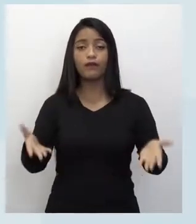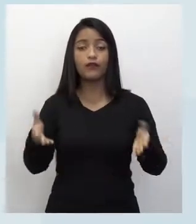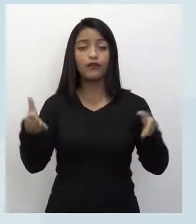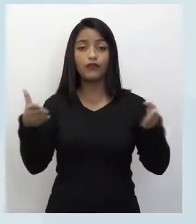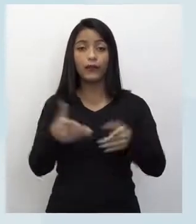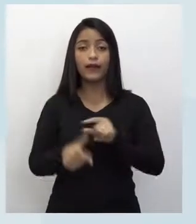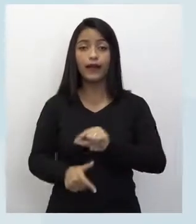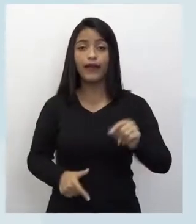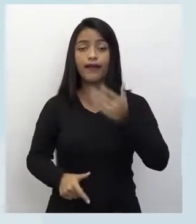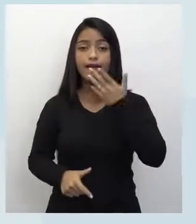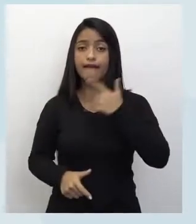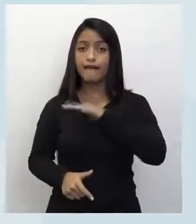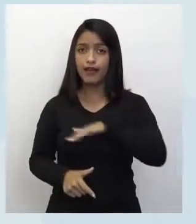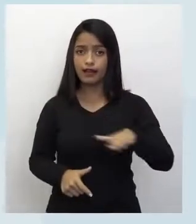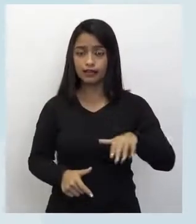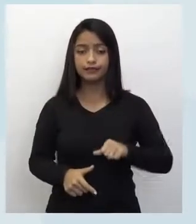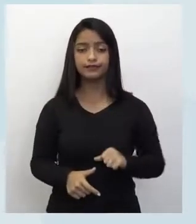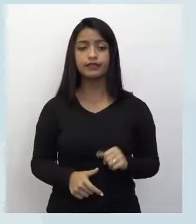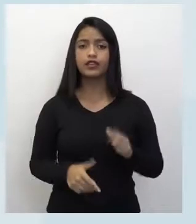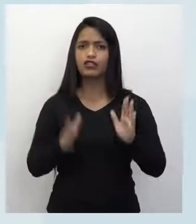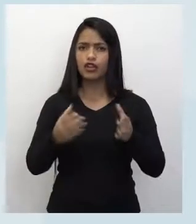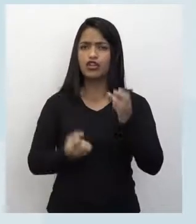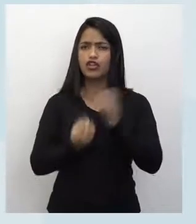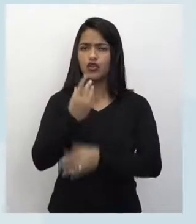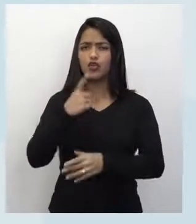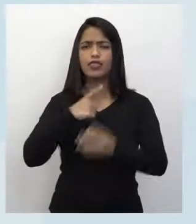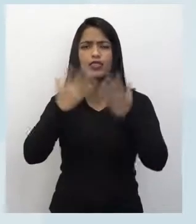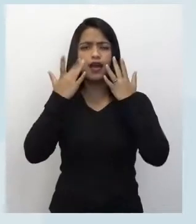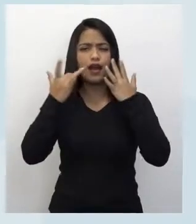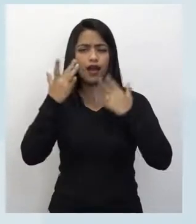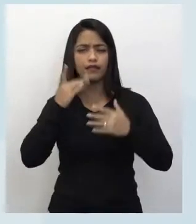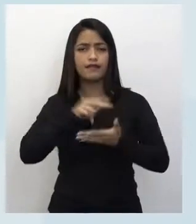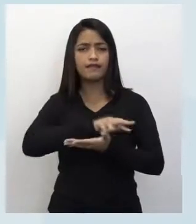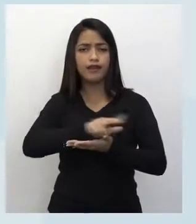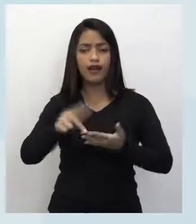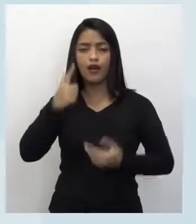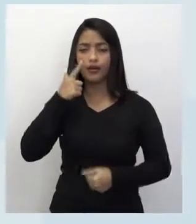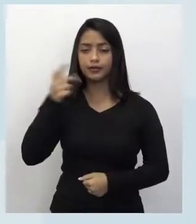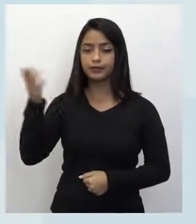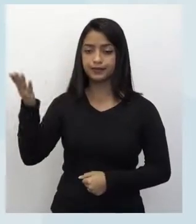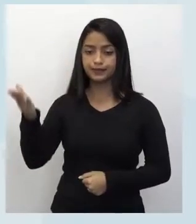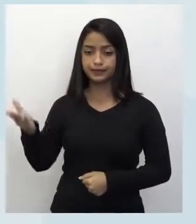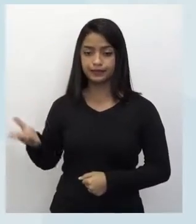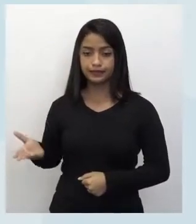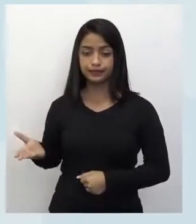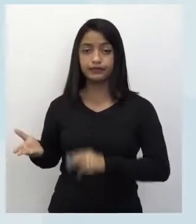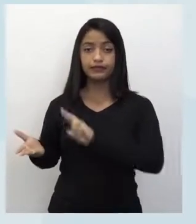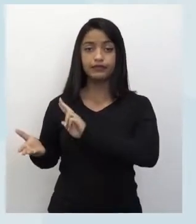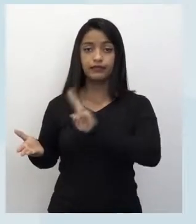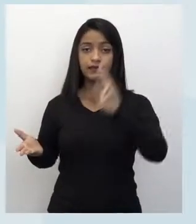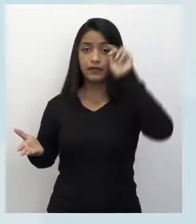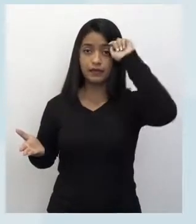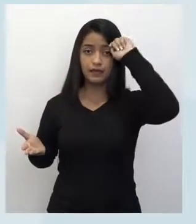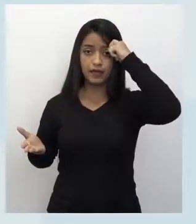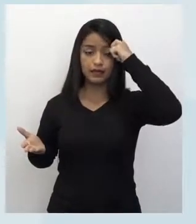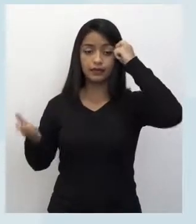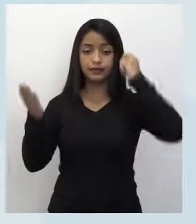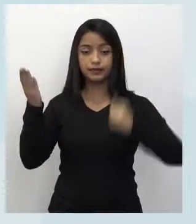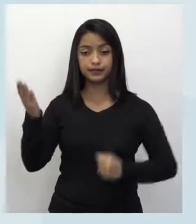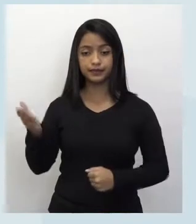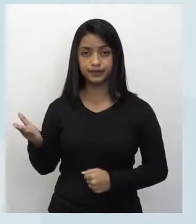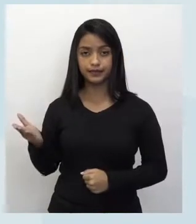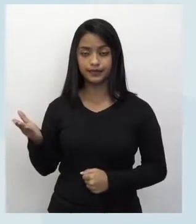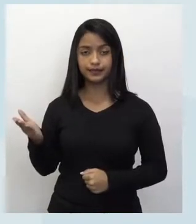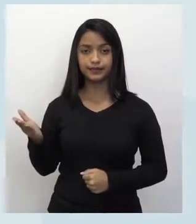Esses estudos já deram alguns frutos como as peças Cabeça de Papel, Menino Navegador, O Contador de Histórias,